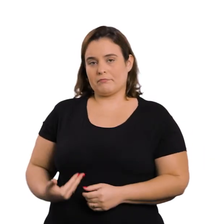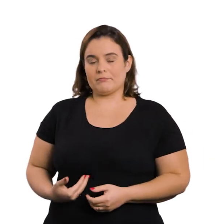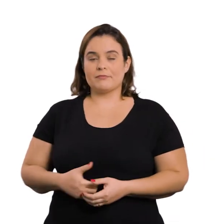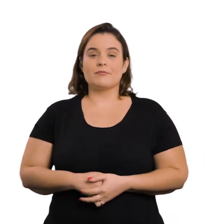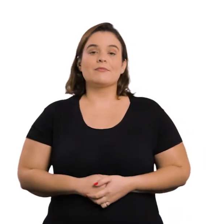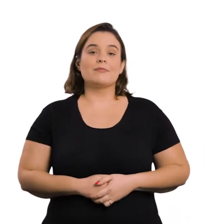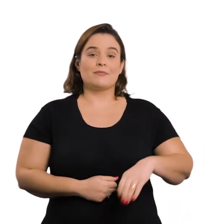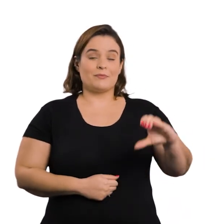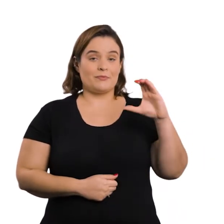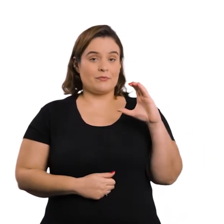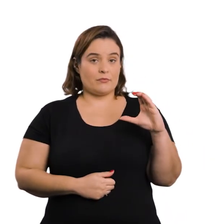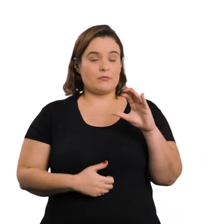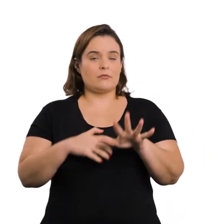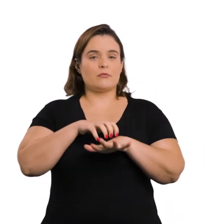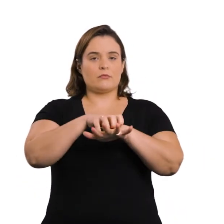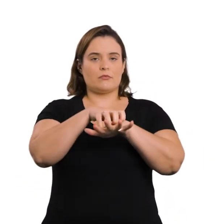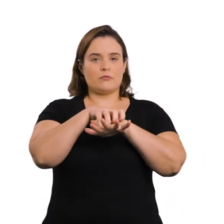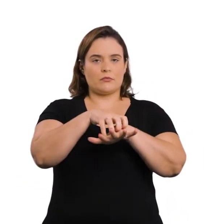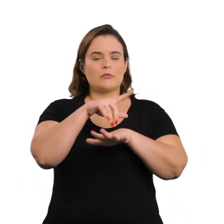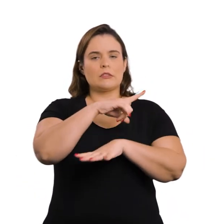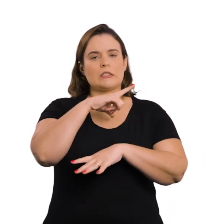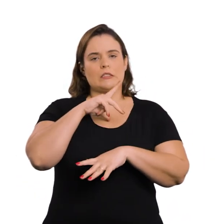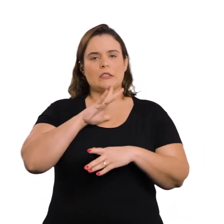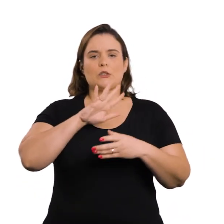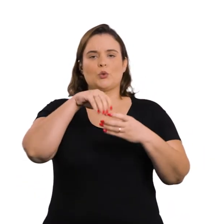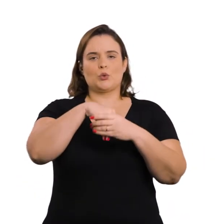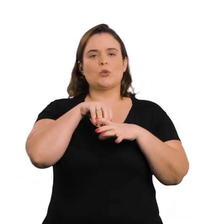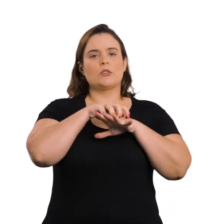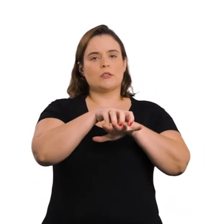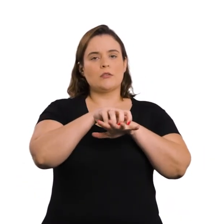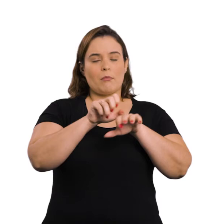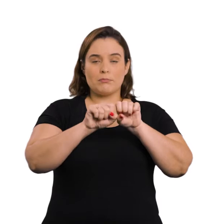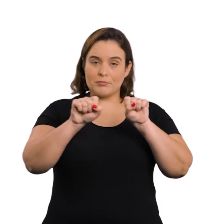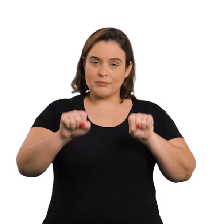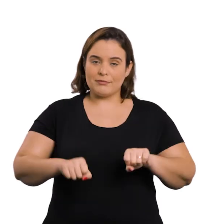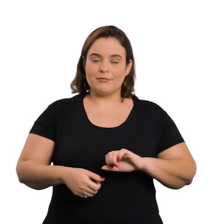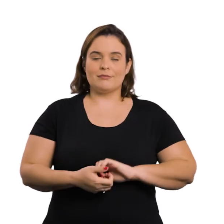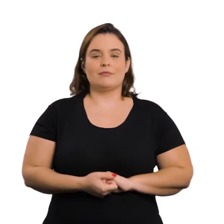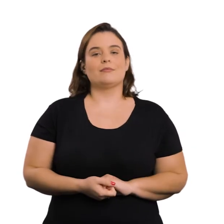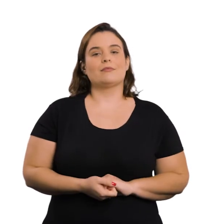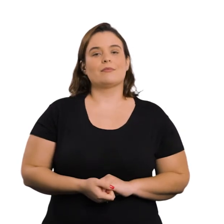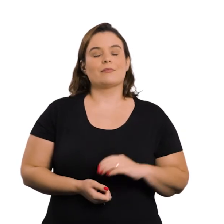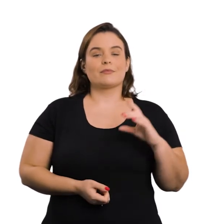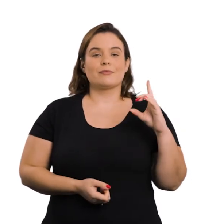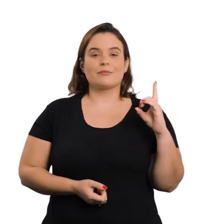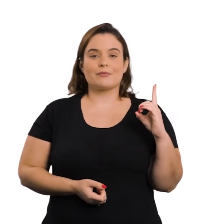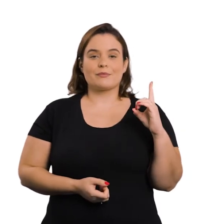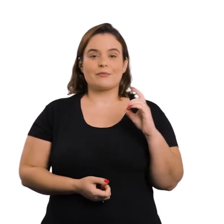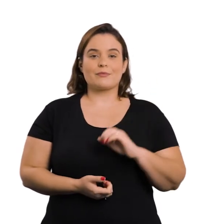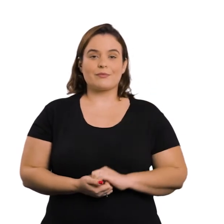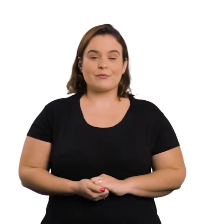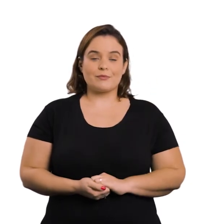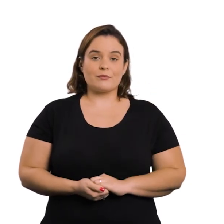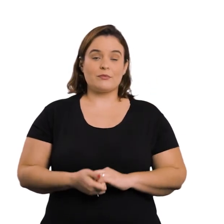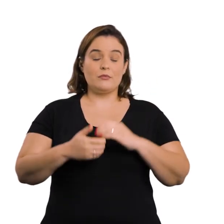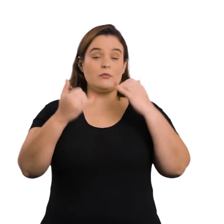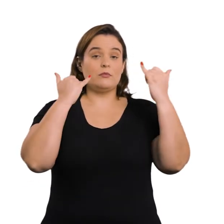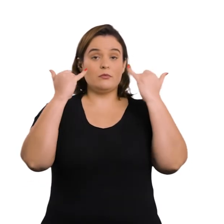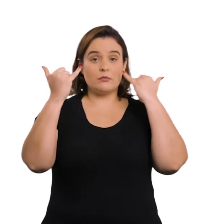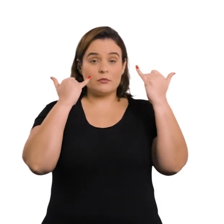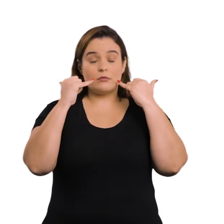C. Barreiras nos transportes, as existentes nos sistemas e meios de transportes. D. Barreiras